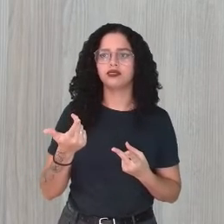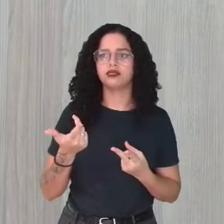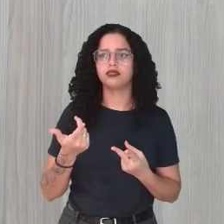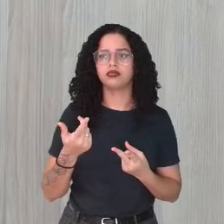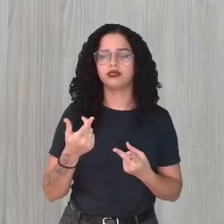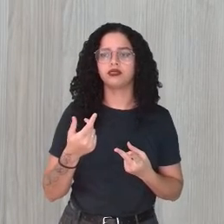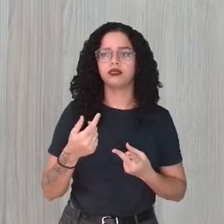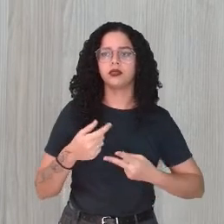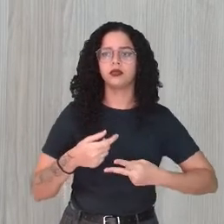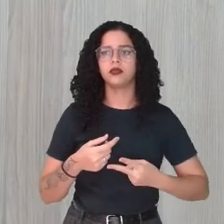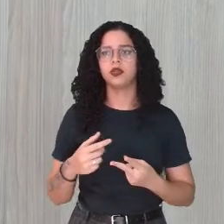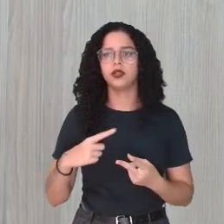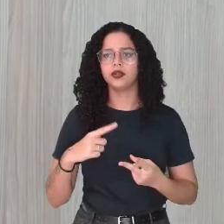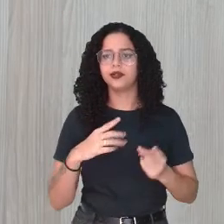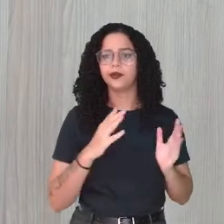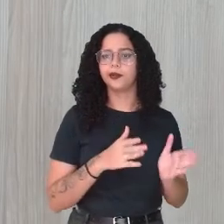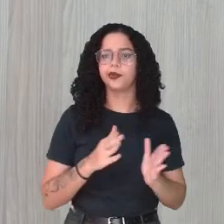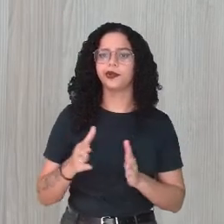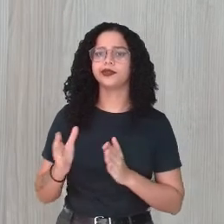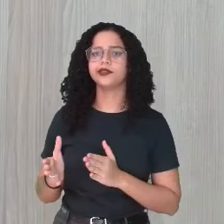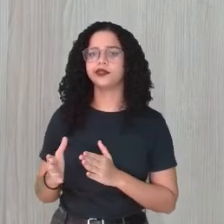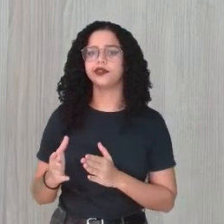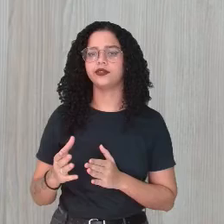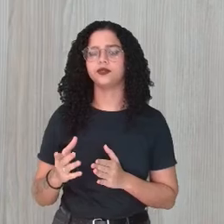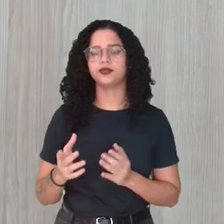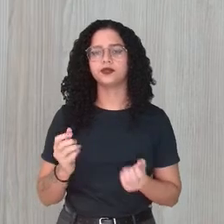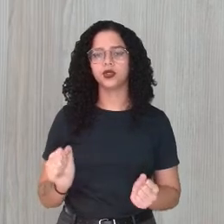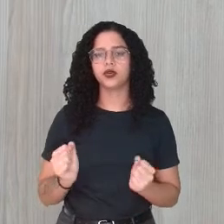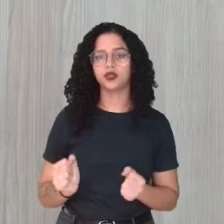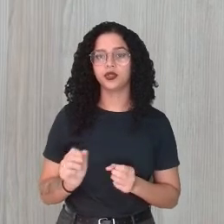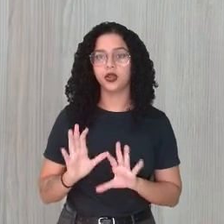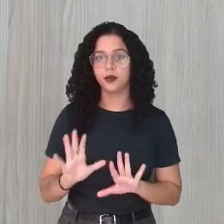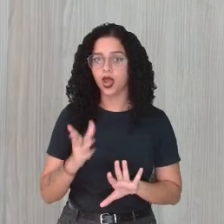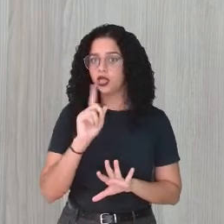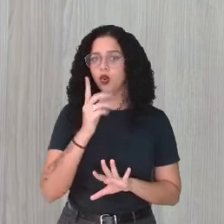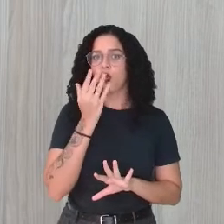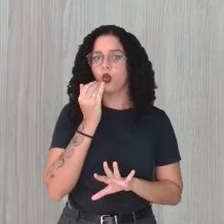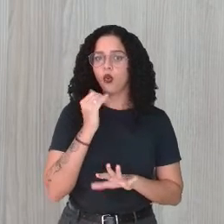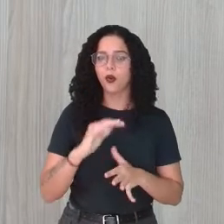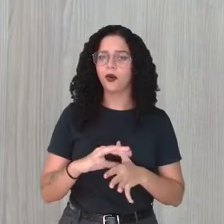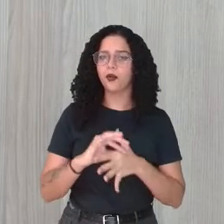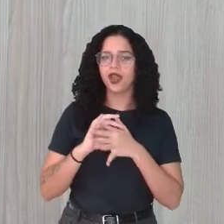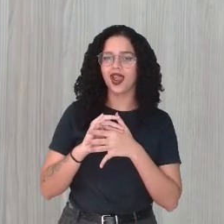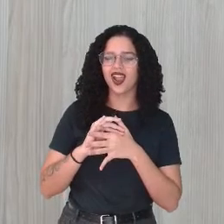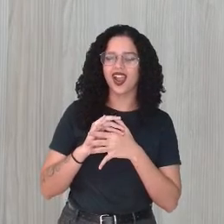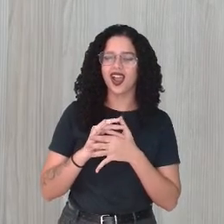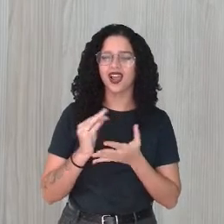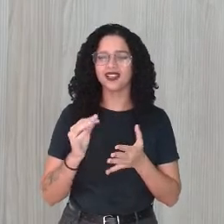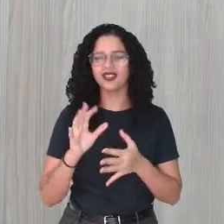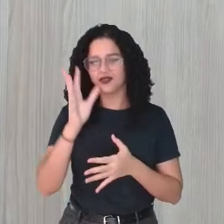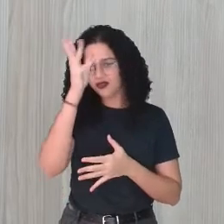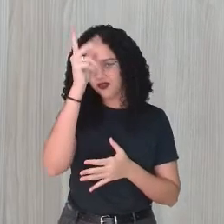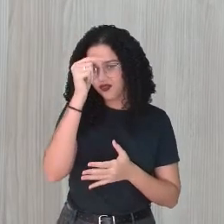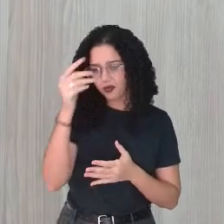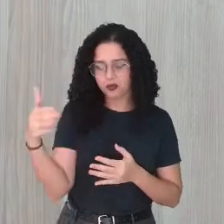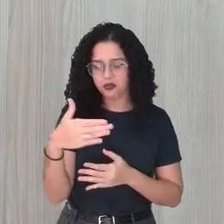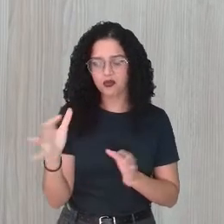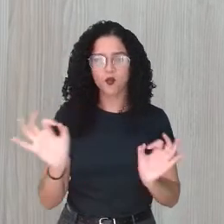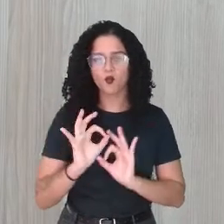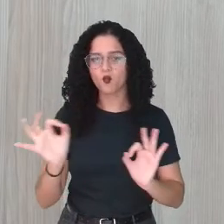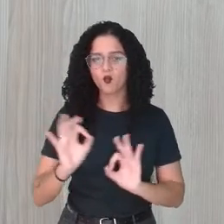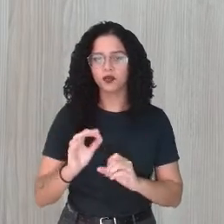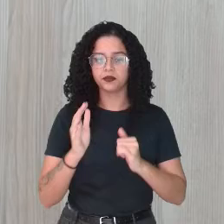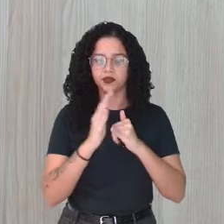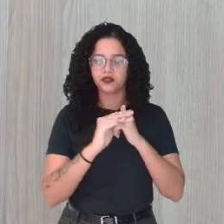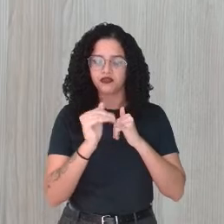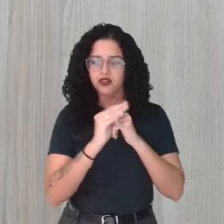ainda vem esse processo aí do derivado de animal, mas ele não come, né? Nem carne vermelha, nem o frango, nem o peixe. E o